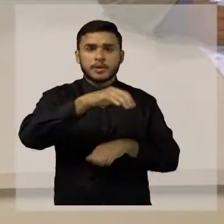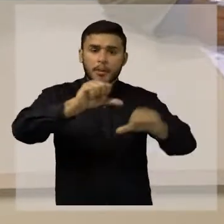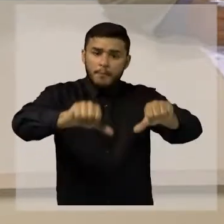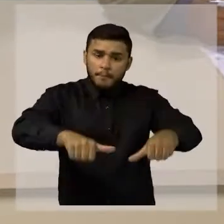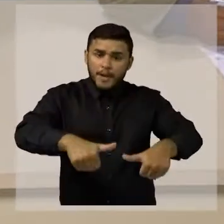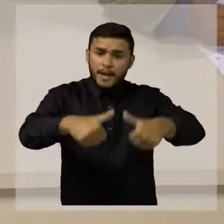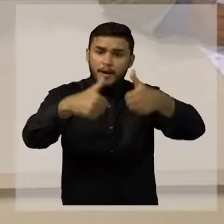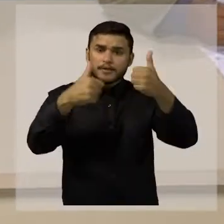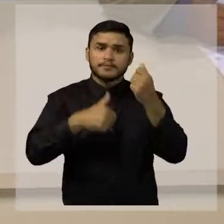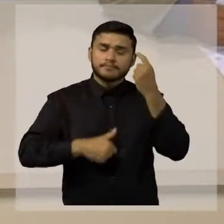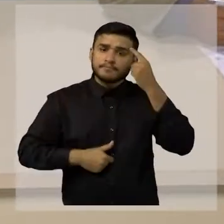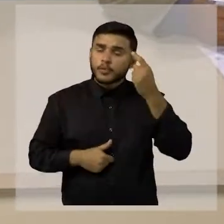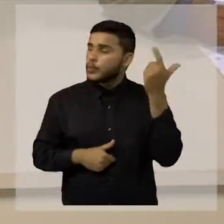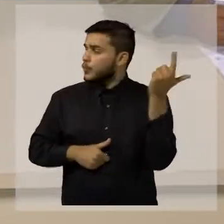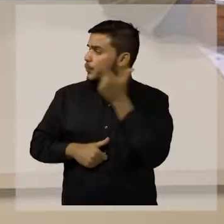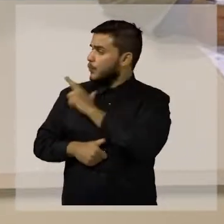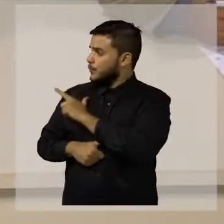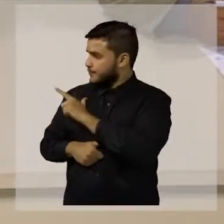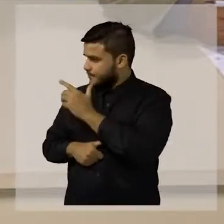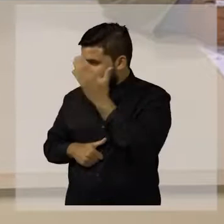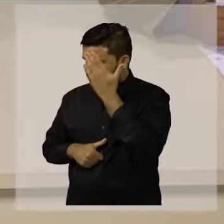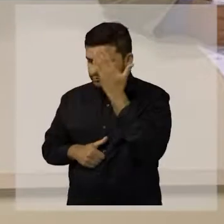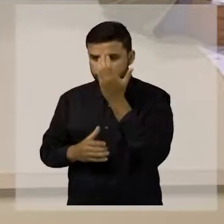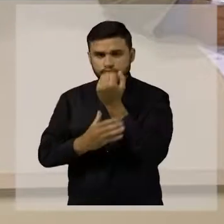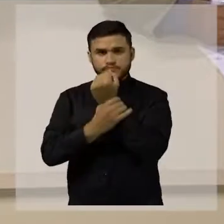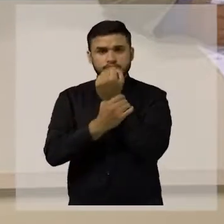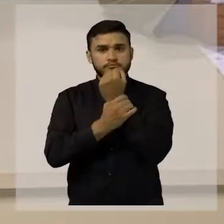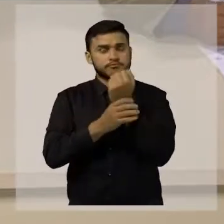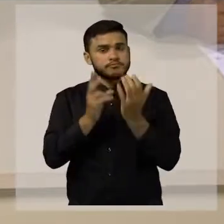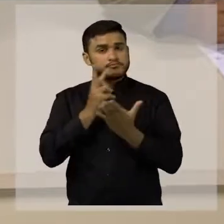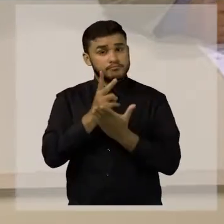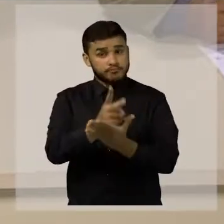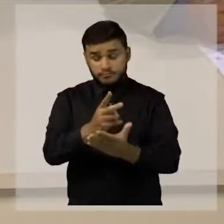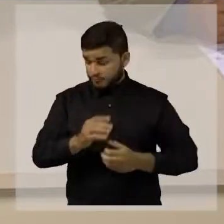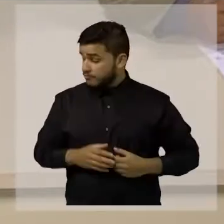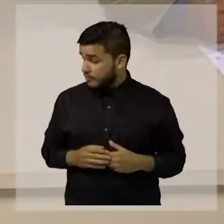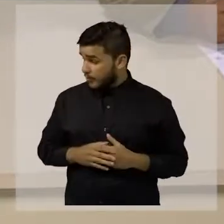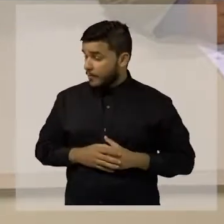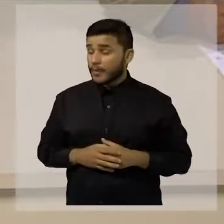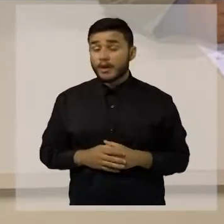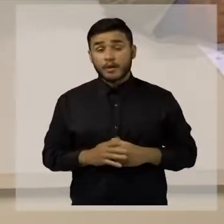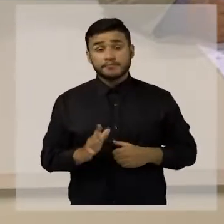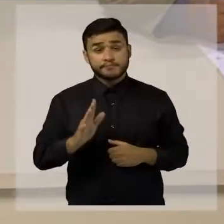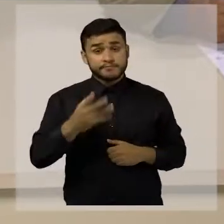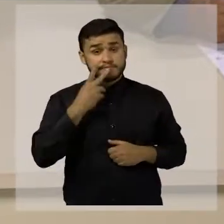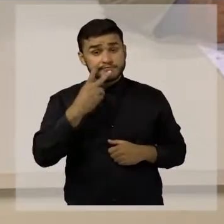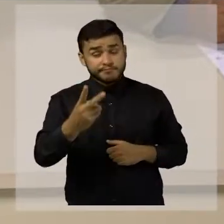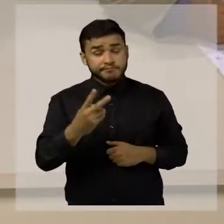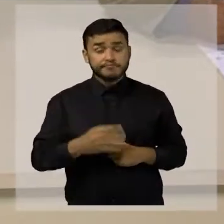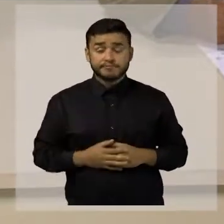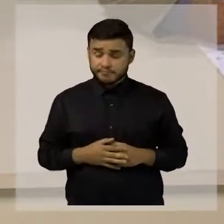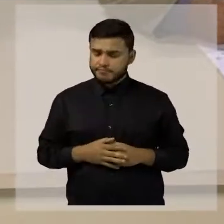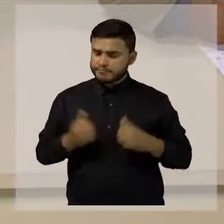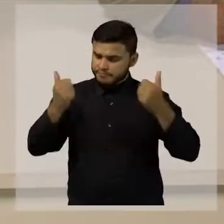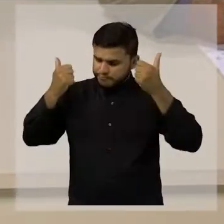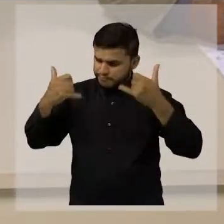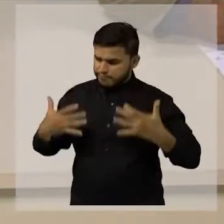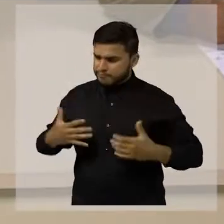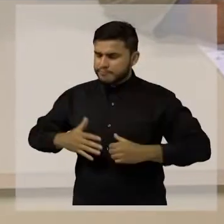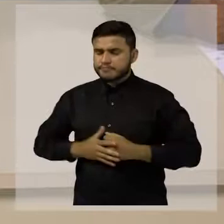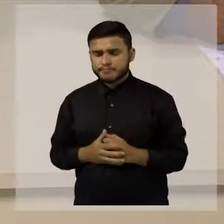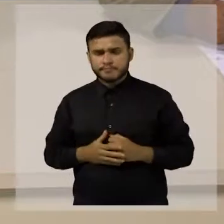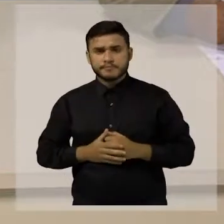pessoas crescessem e conseguissem se estabilizar no mercado. O ponto que eu quero chegar na minha